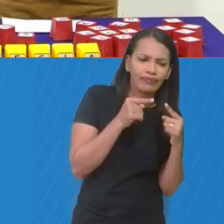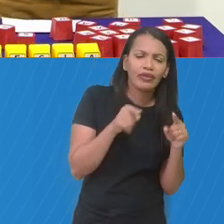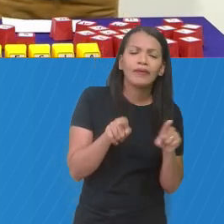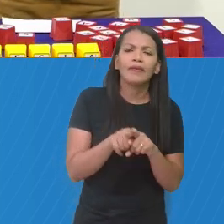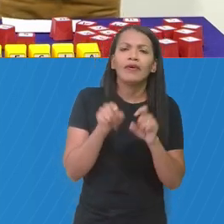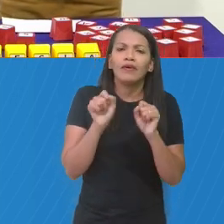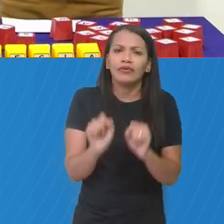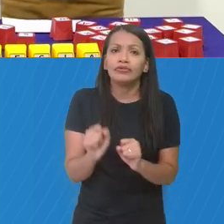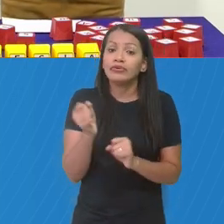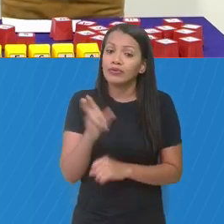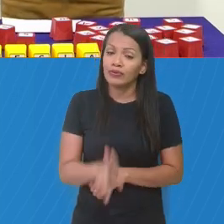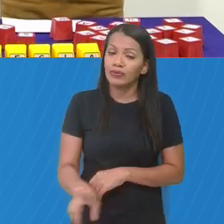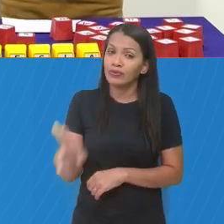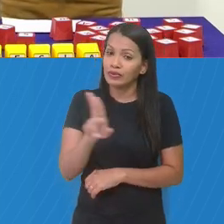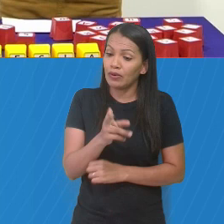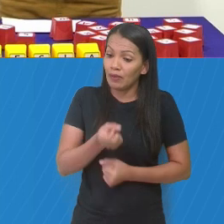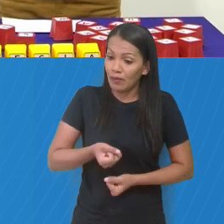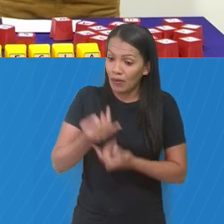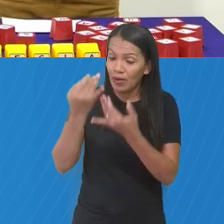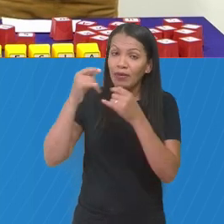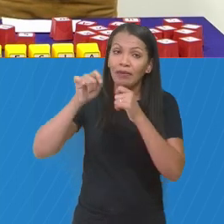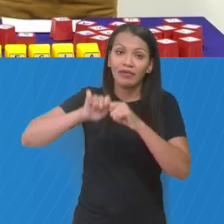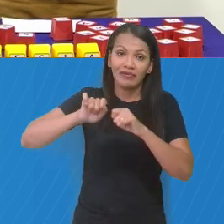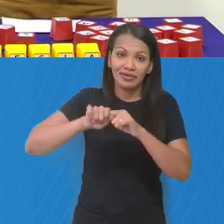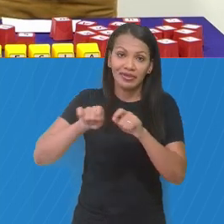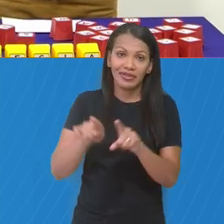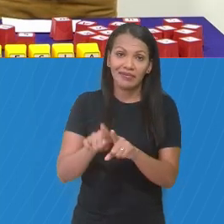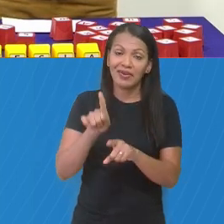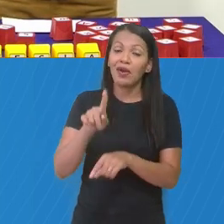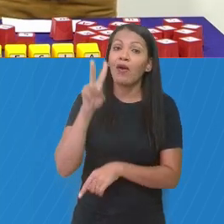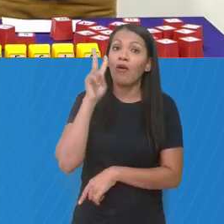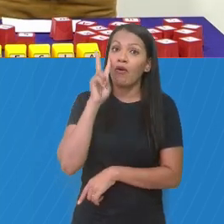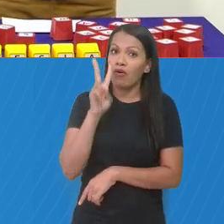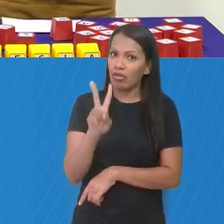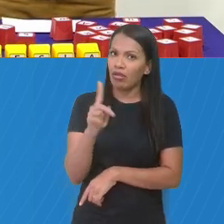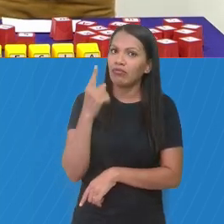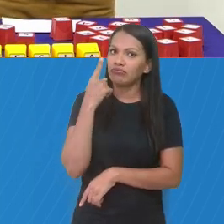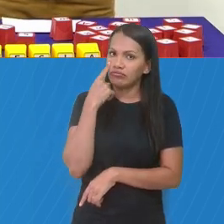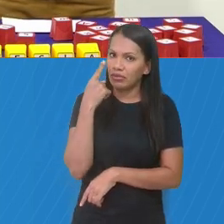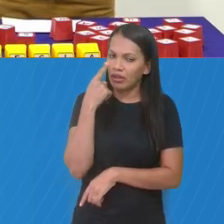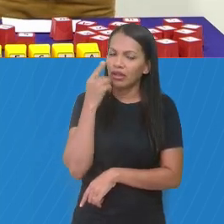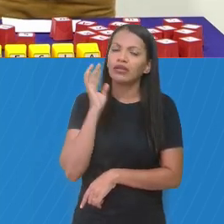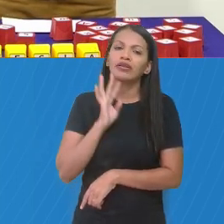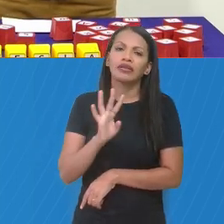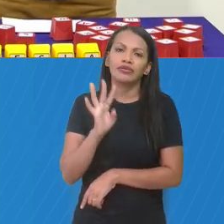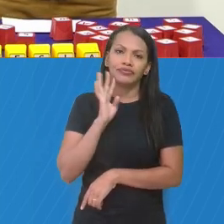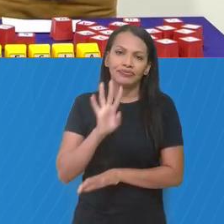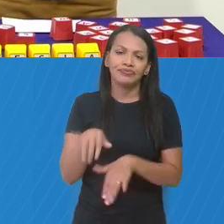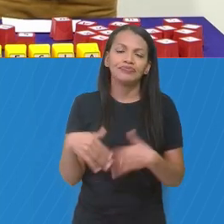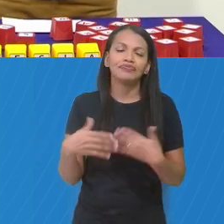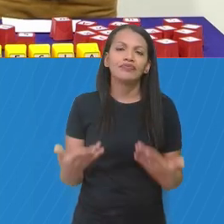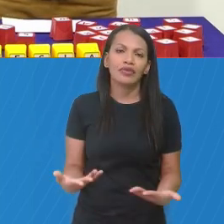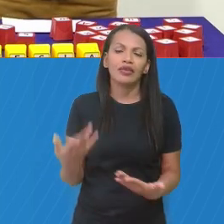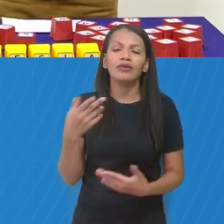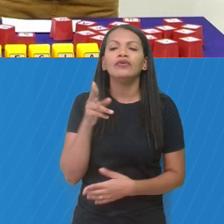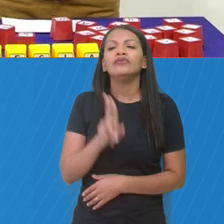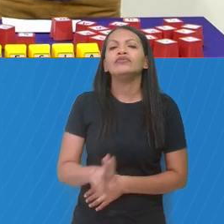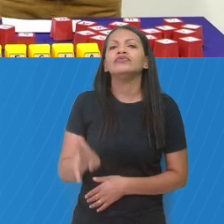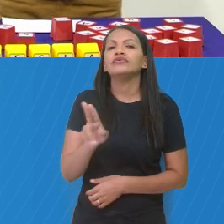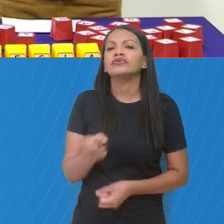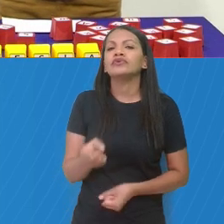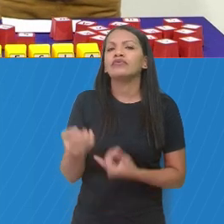do poema para fazer isso também. Olha que legal. Então, o poema, quando ele utiliza a poesia,